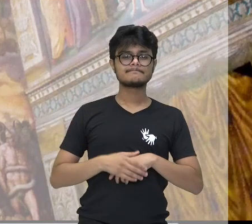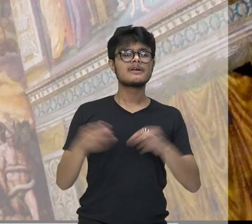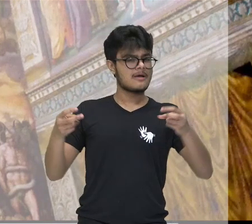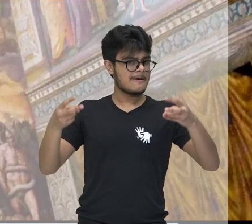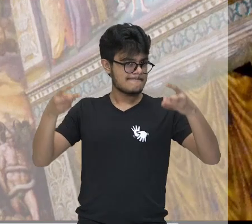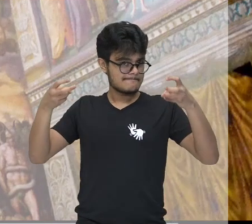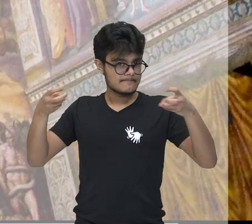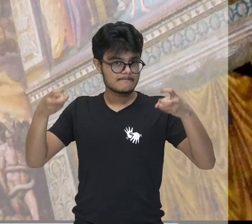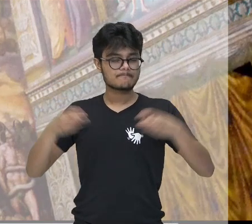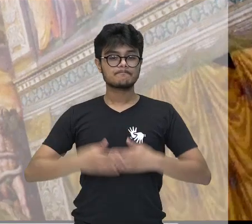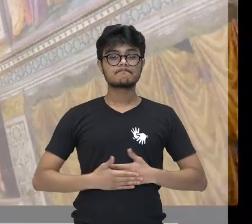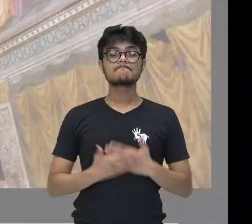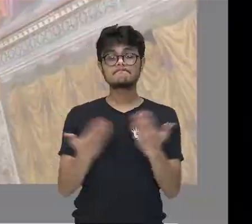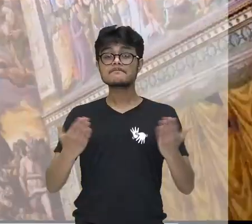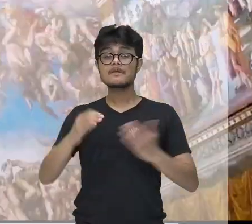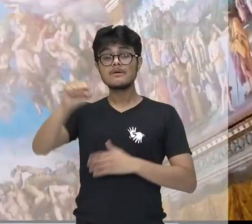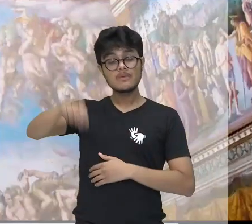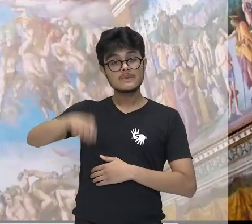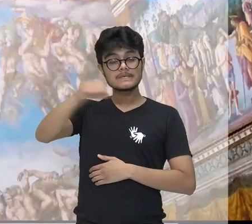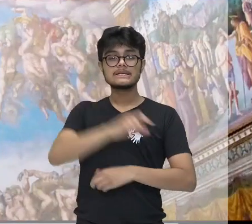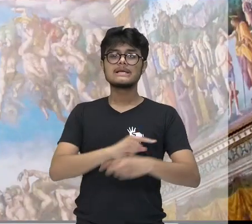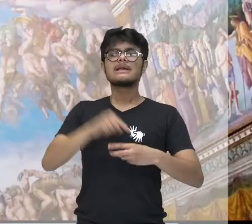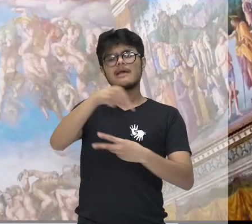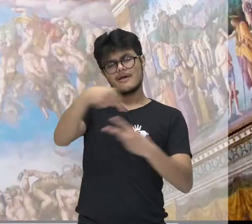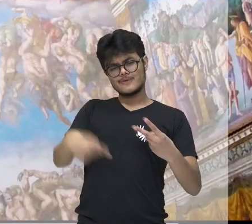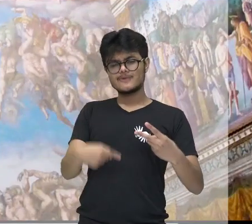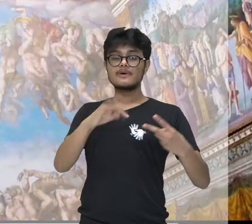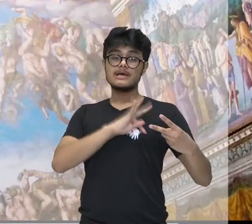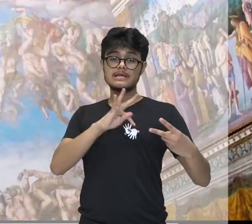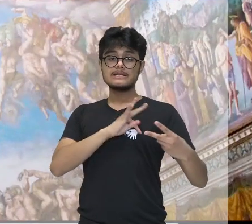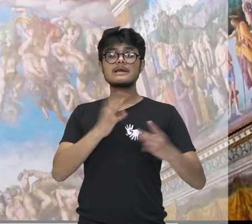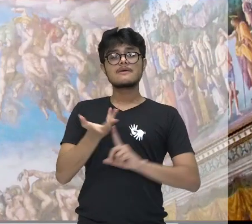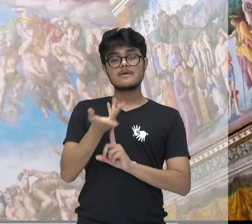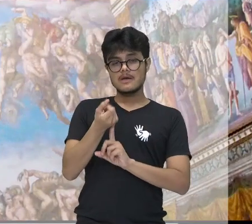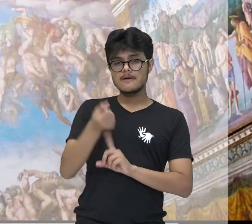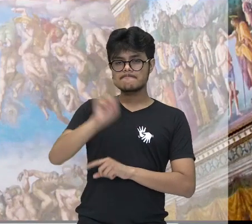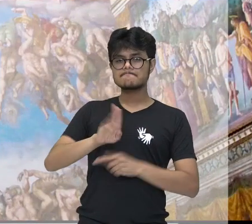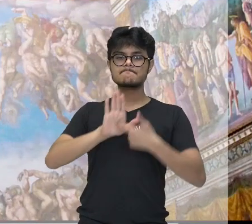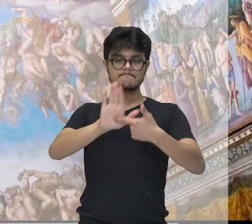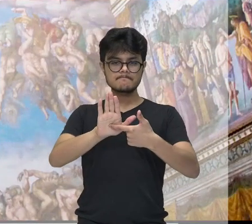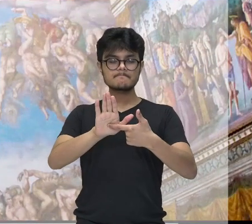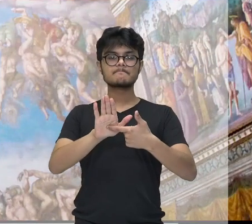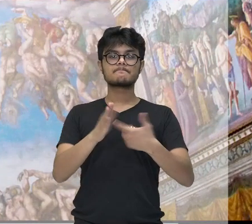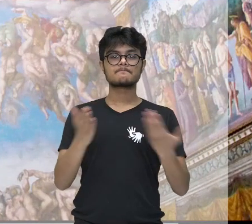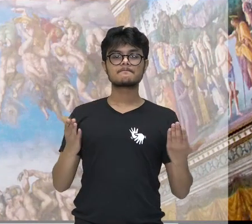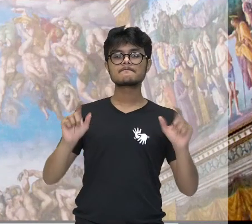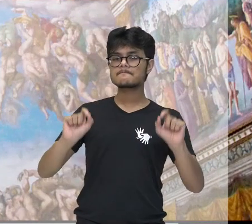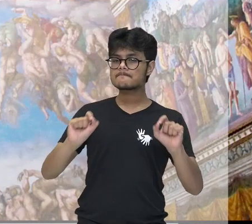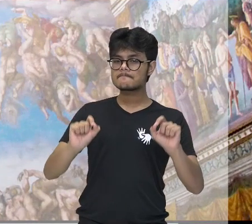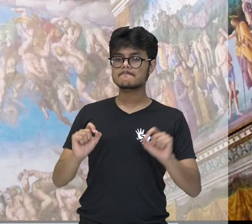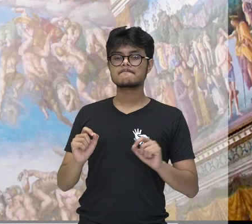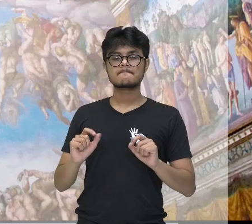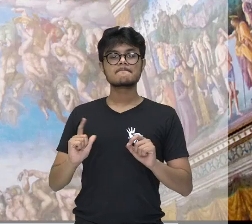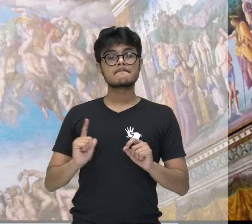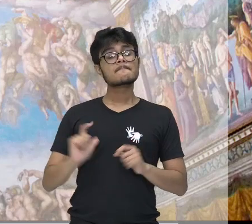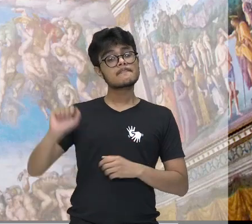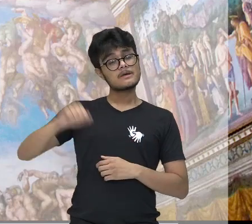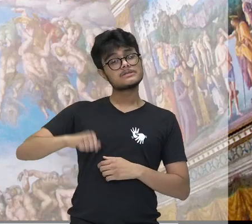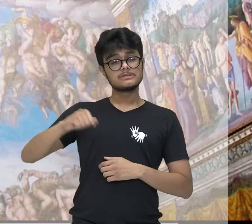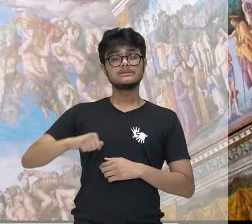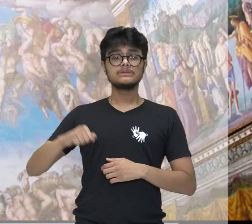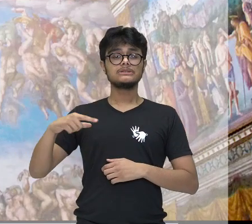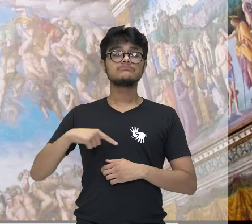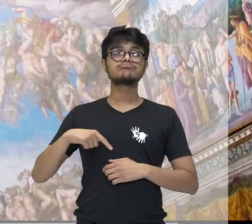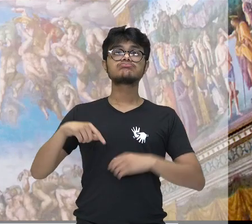Então, essas duas técnicas aqui, como foi mostrado para vocês, tanto o teto da